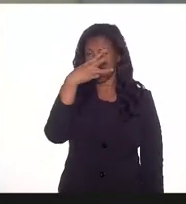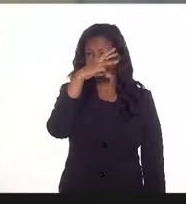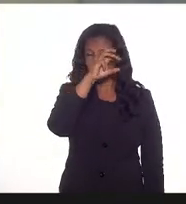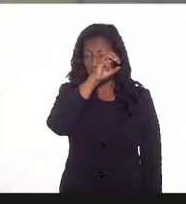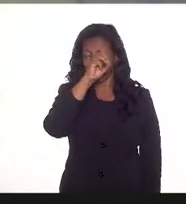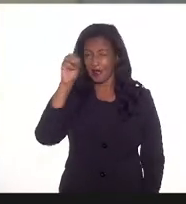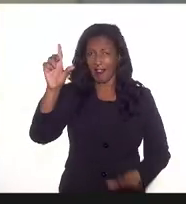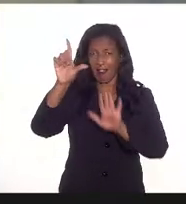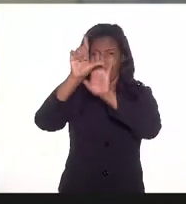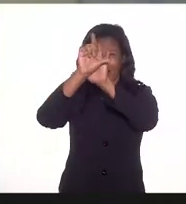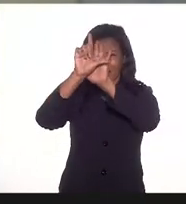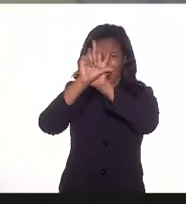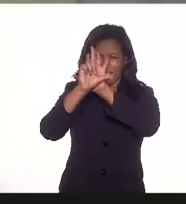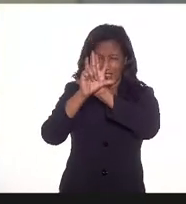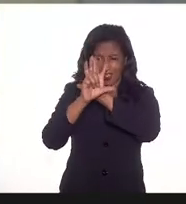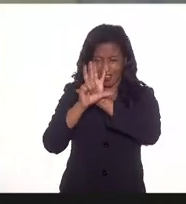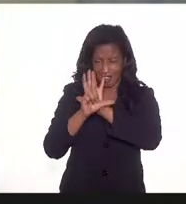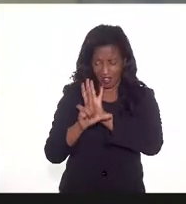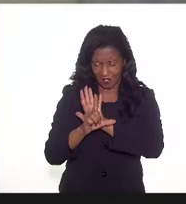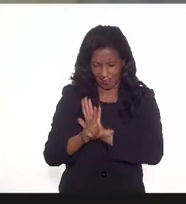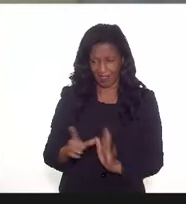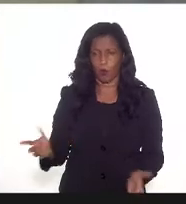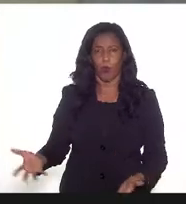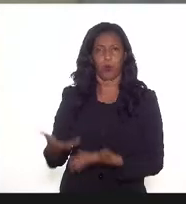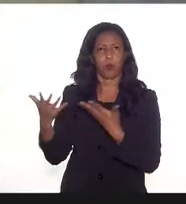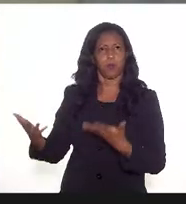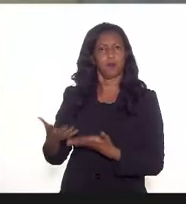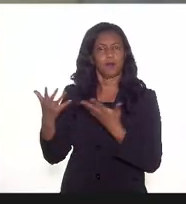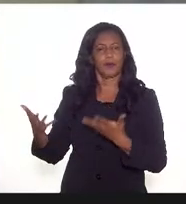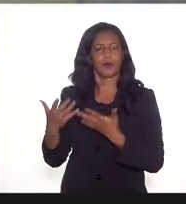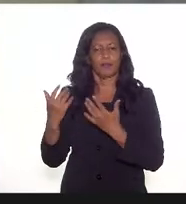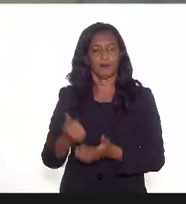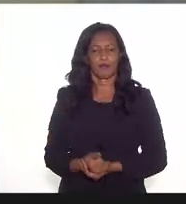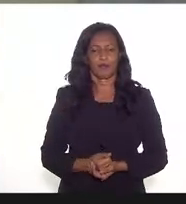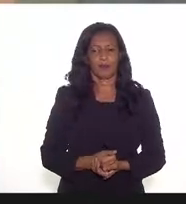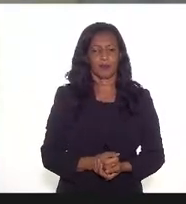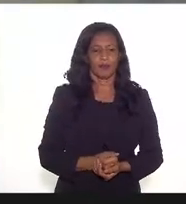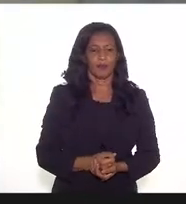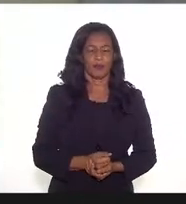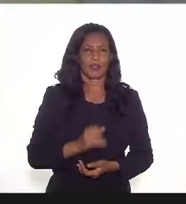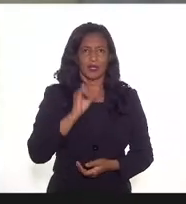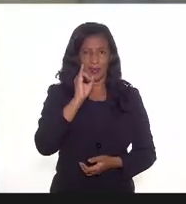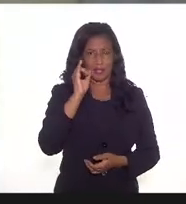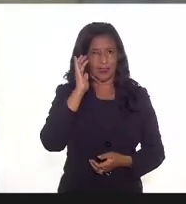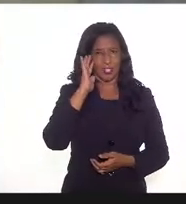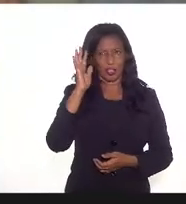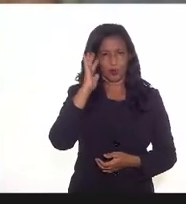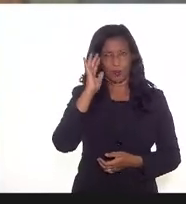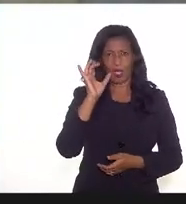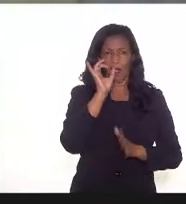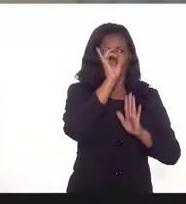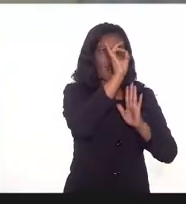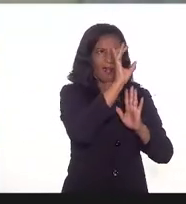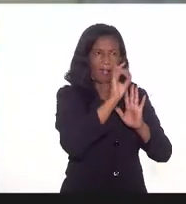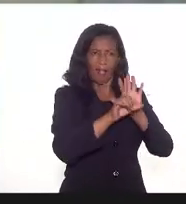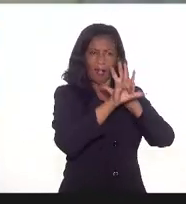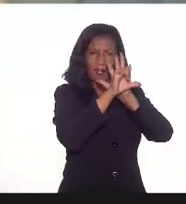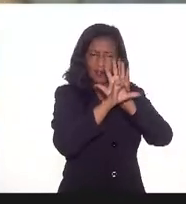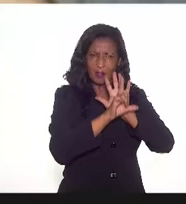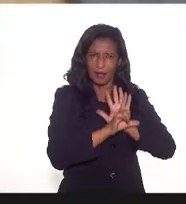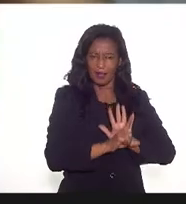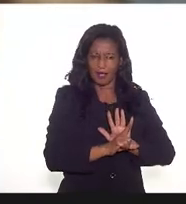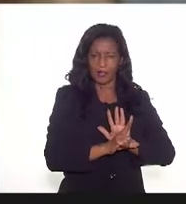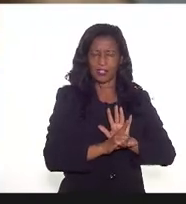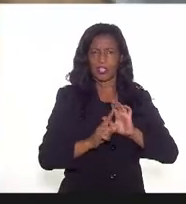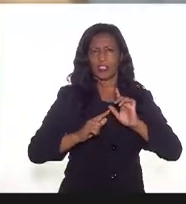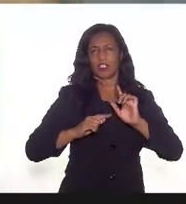300 leis de incentivo. E se a gente imaginar cada lei de incentivo